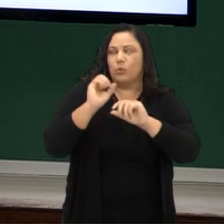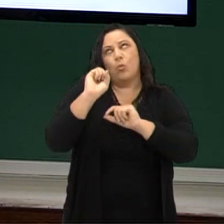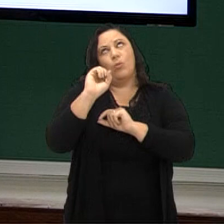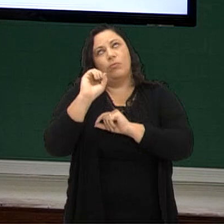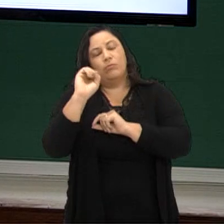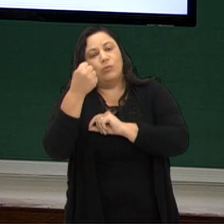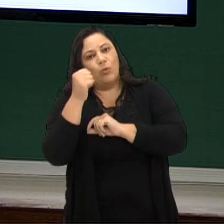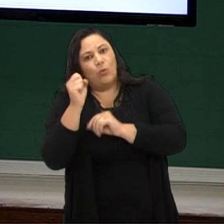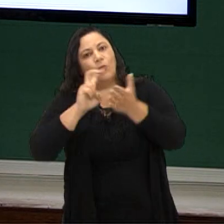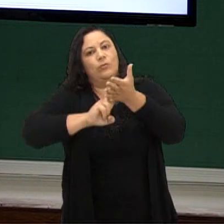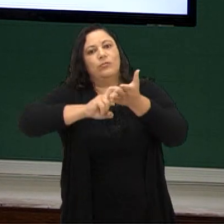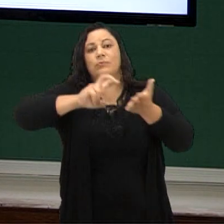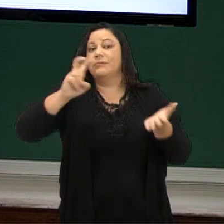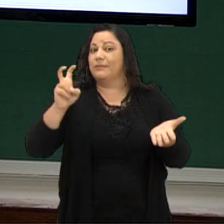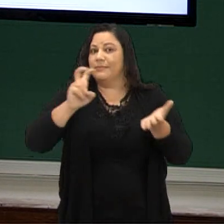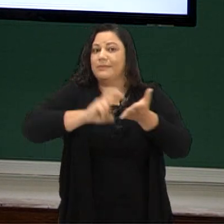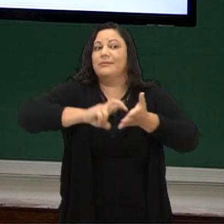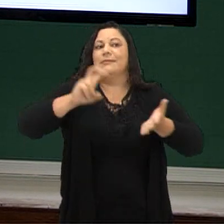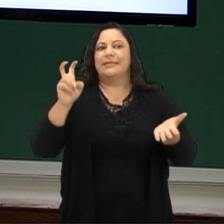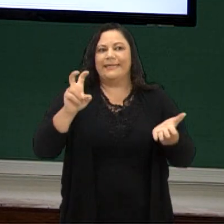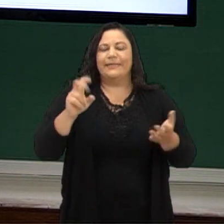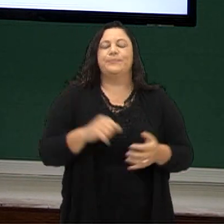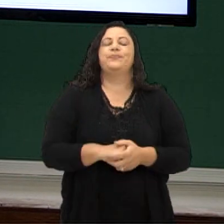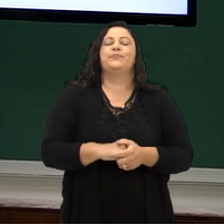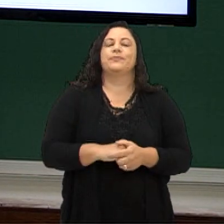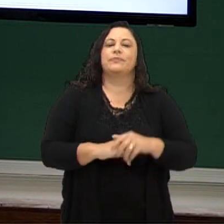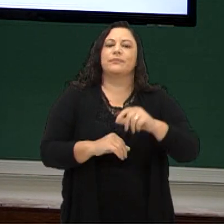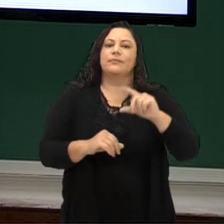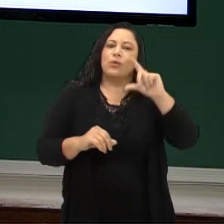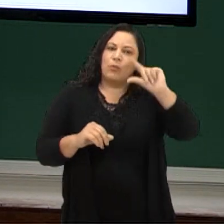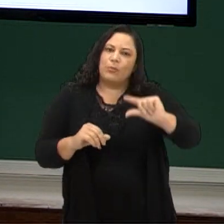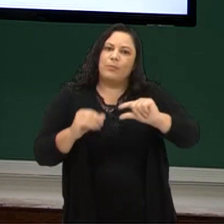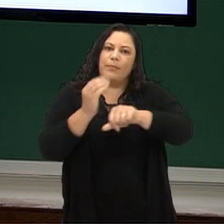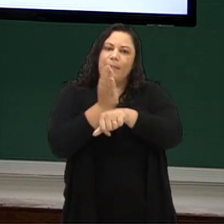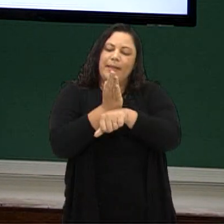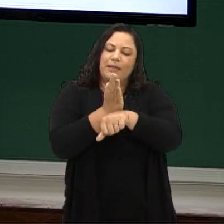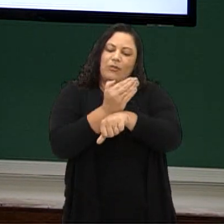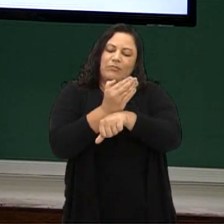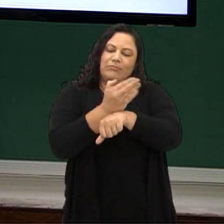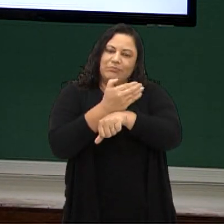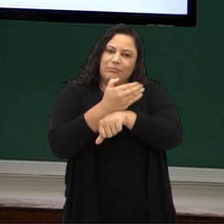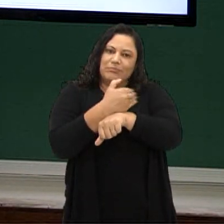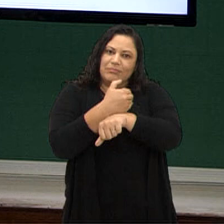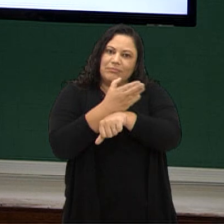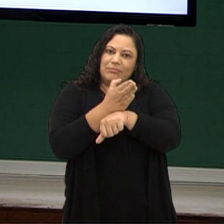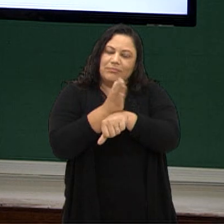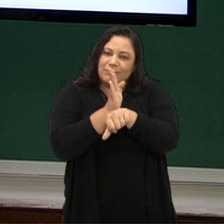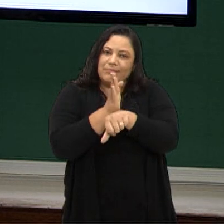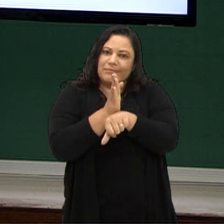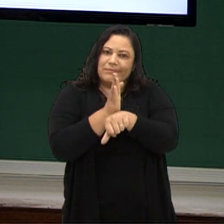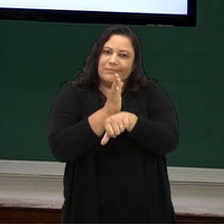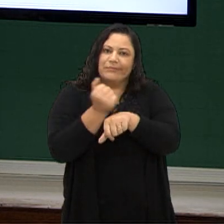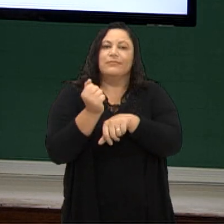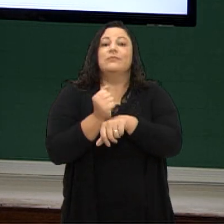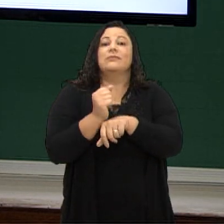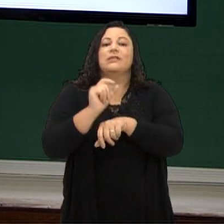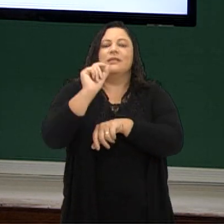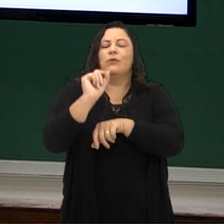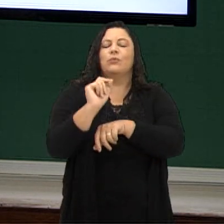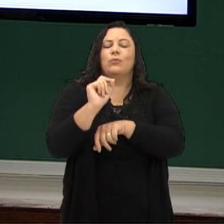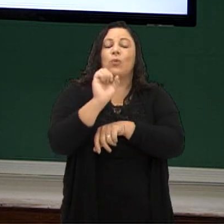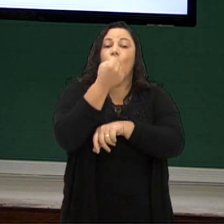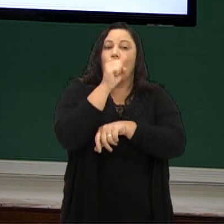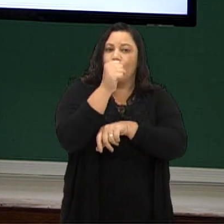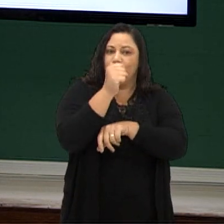que o ponteiro menor está o de horas está aqui no 8 e o maior está lá no 12, certo? Então, está marcando